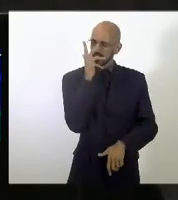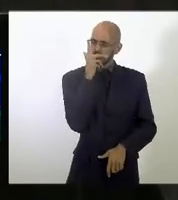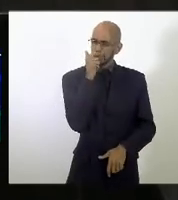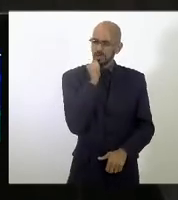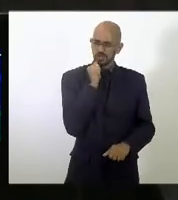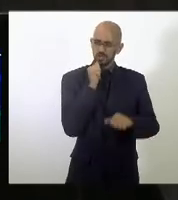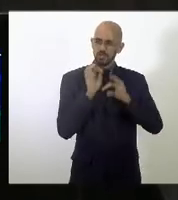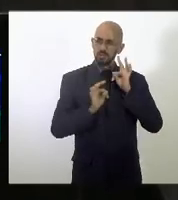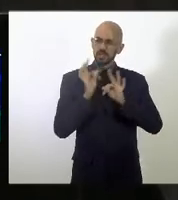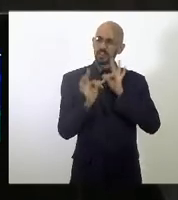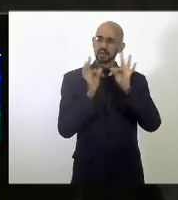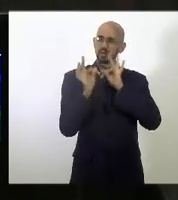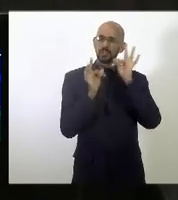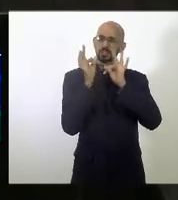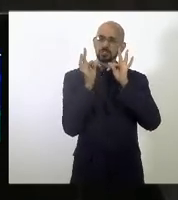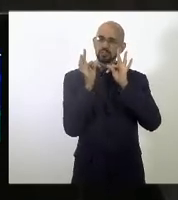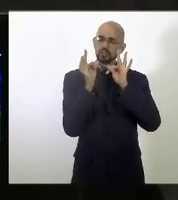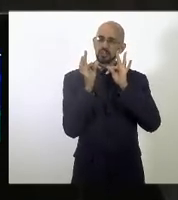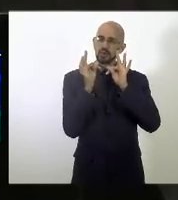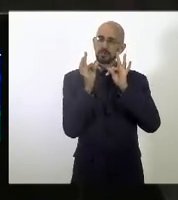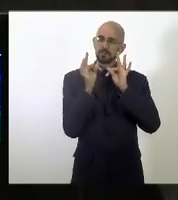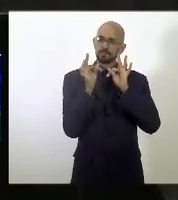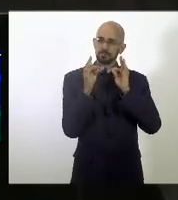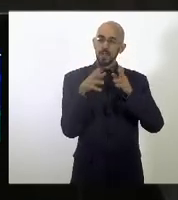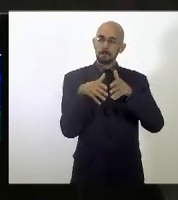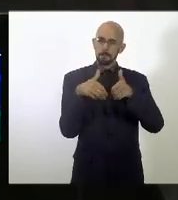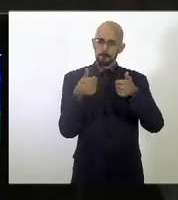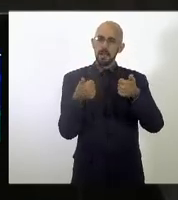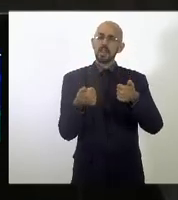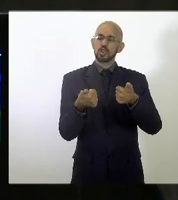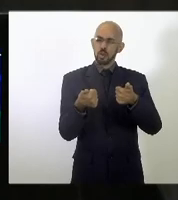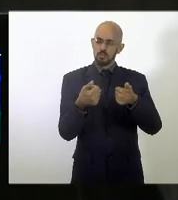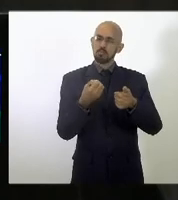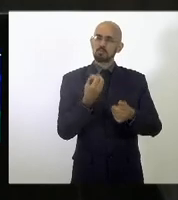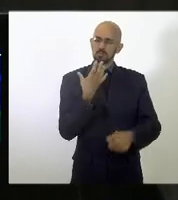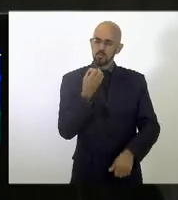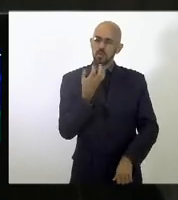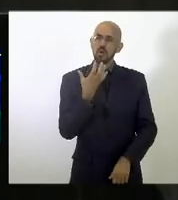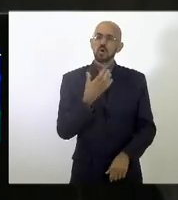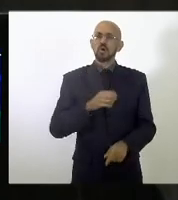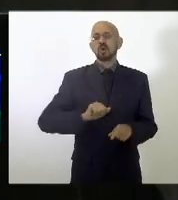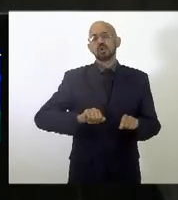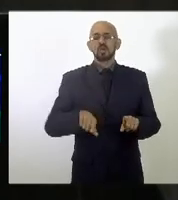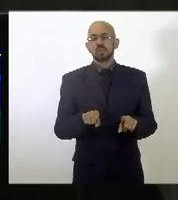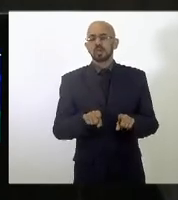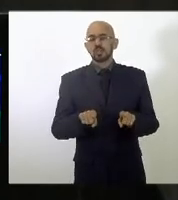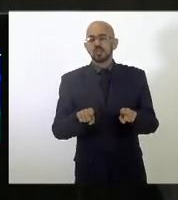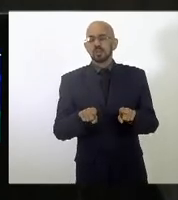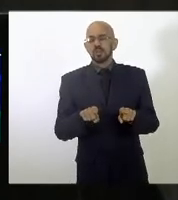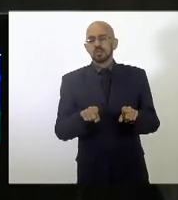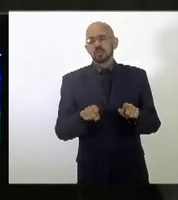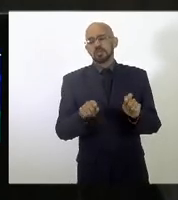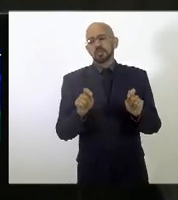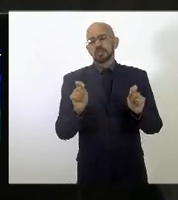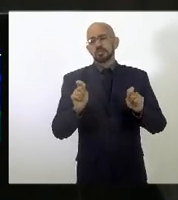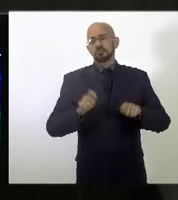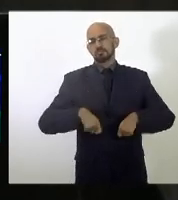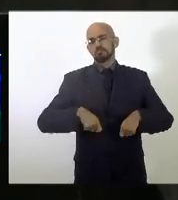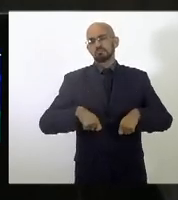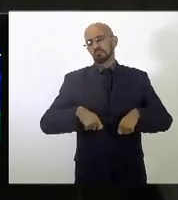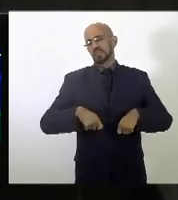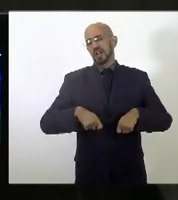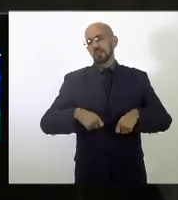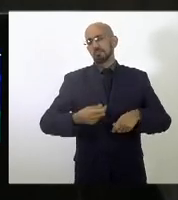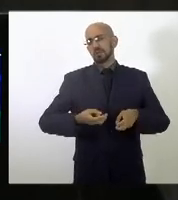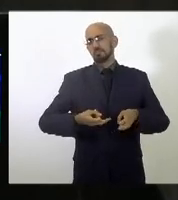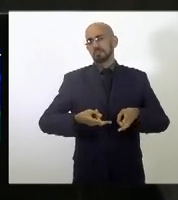uma tecnologia muito boa, podendo ser considerado e